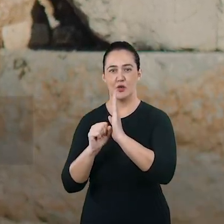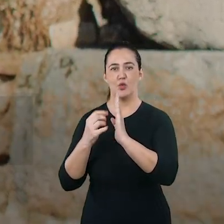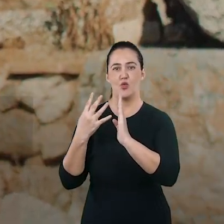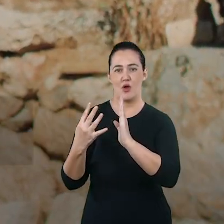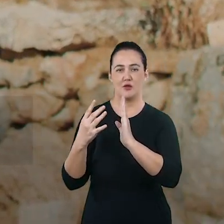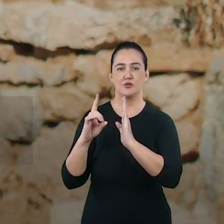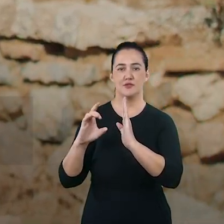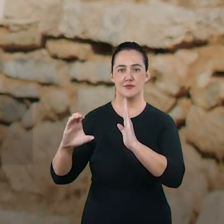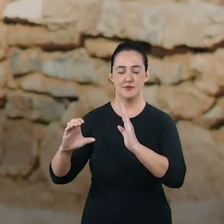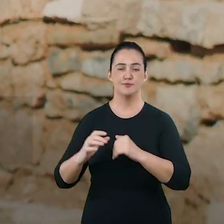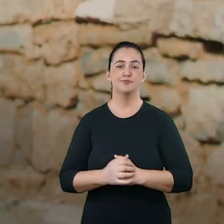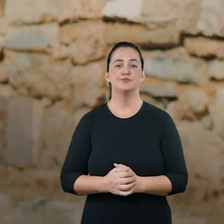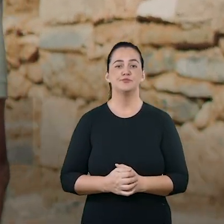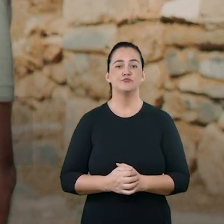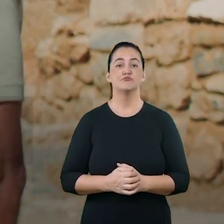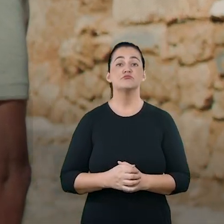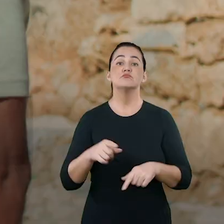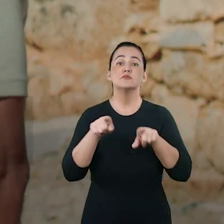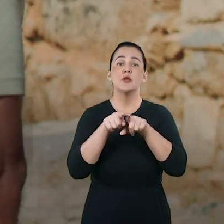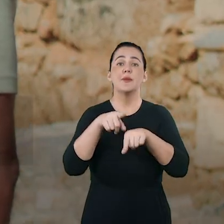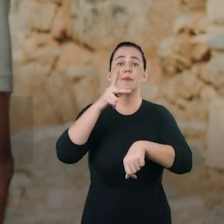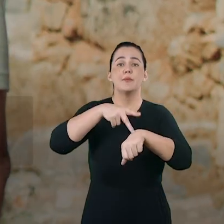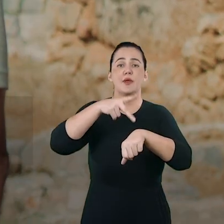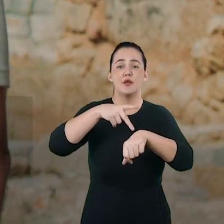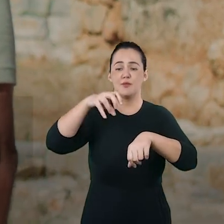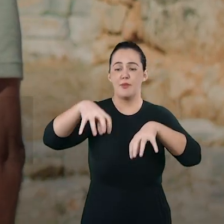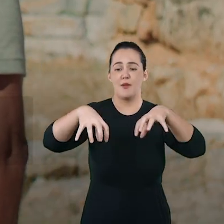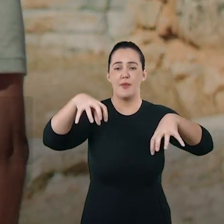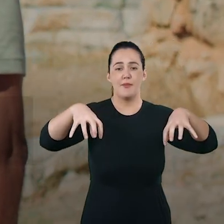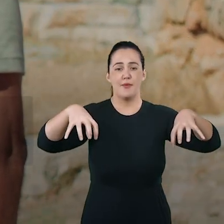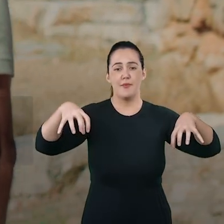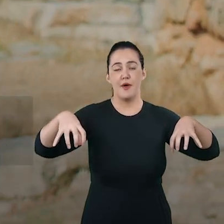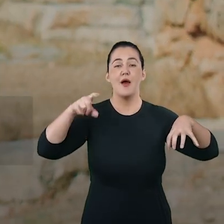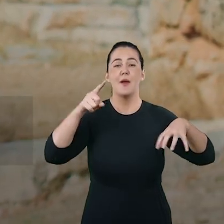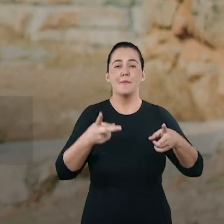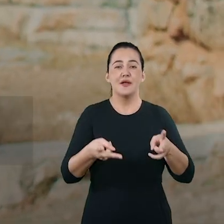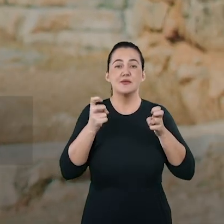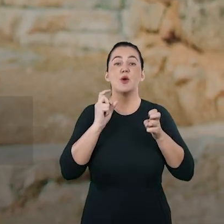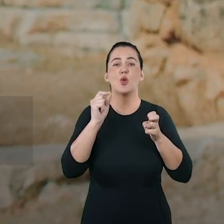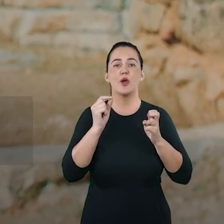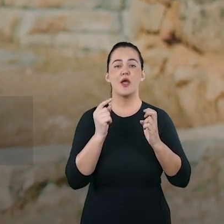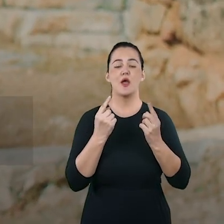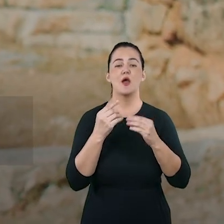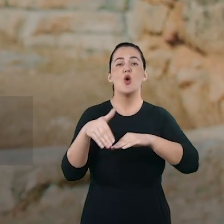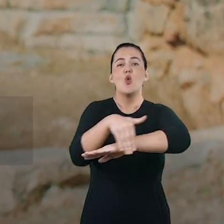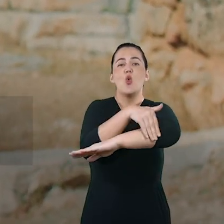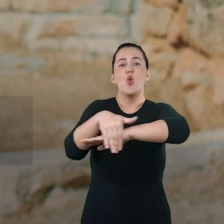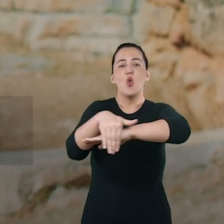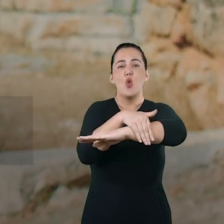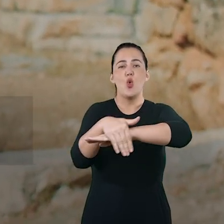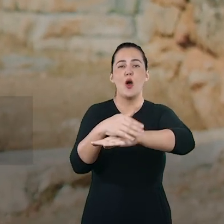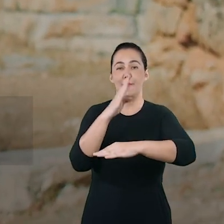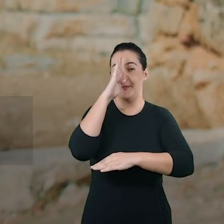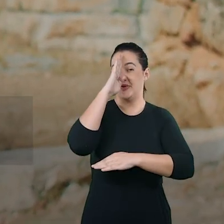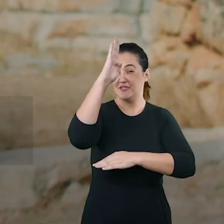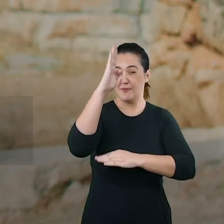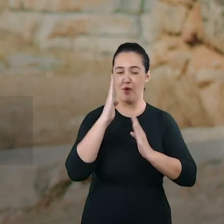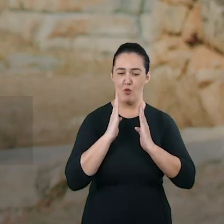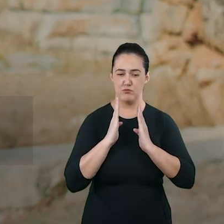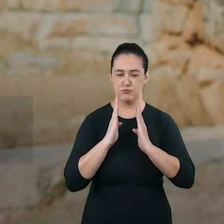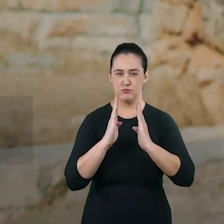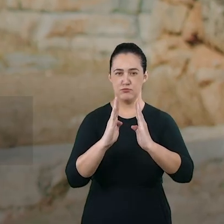você pode ver, já começam uma parte da rua principal da cidade, que vamos conhecer daqui a pouco, chamada